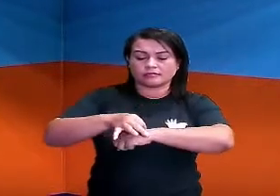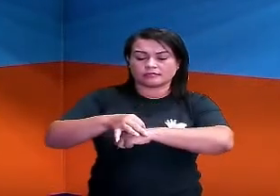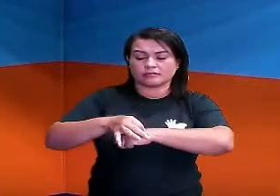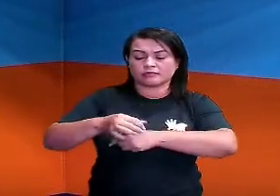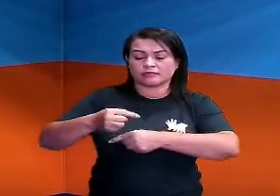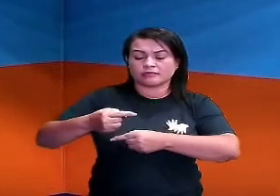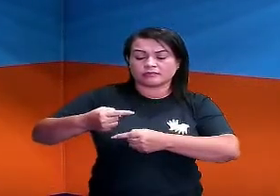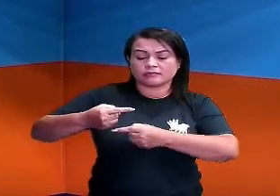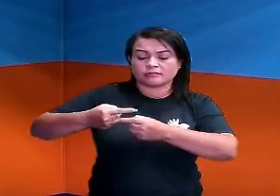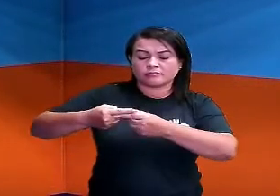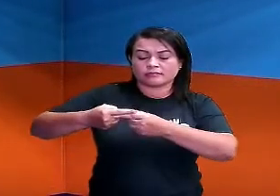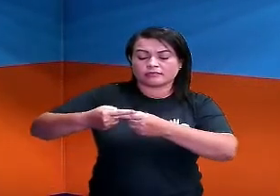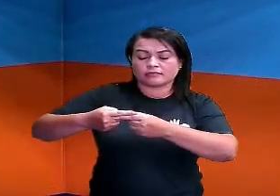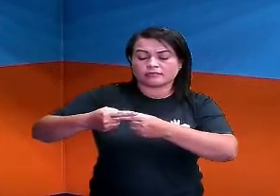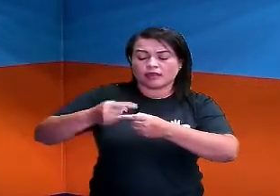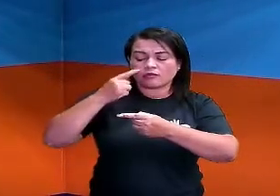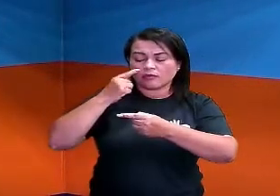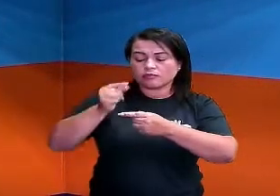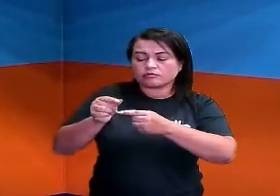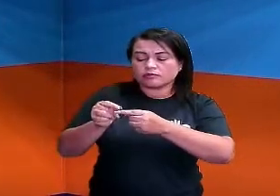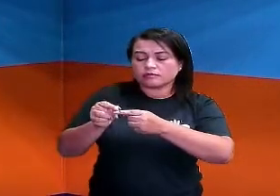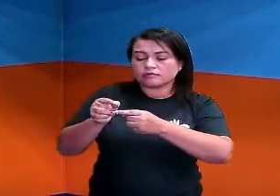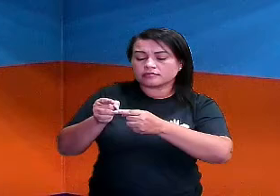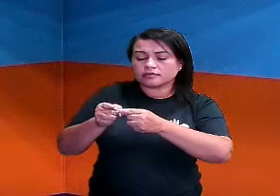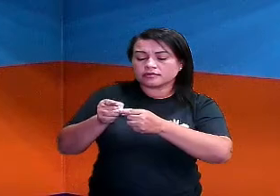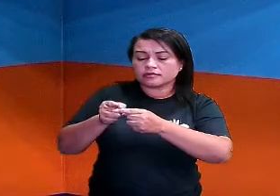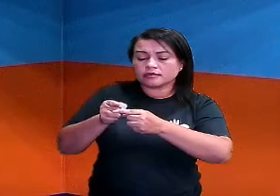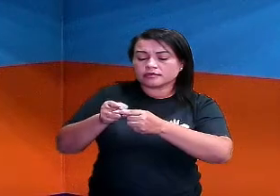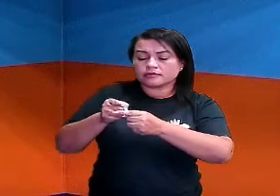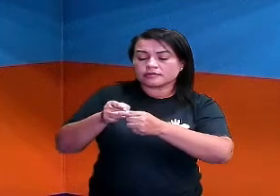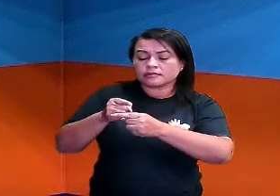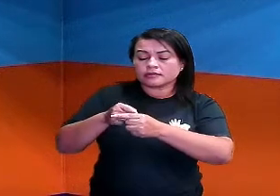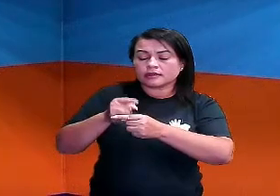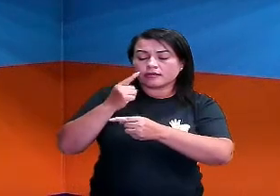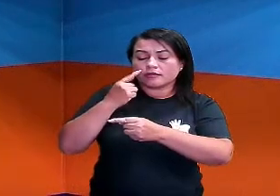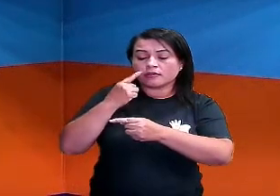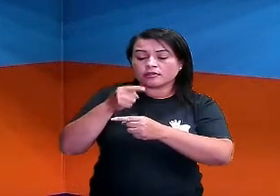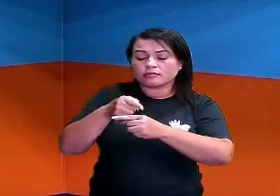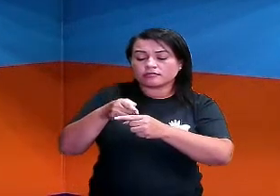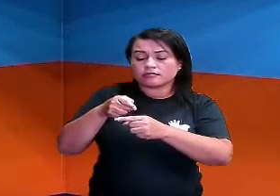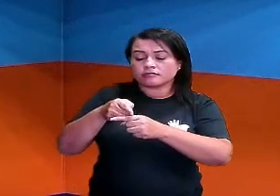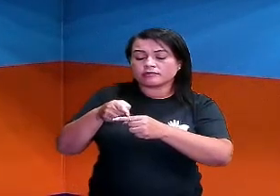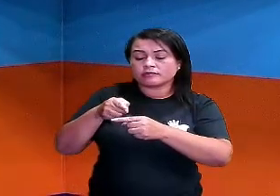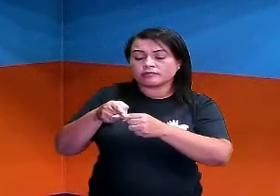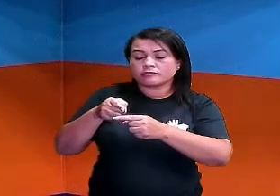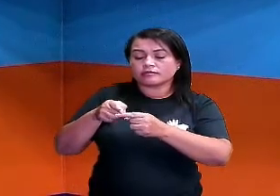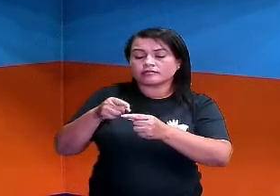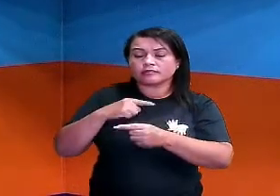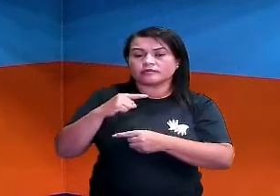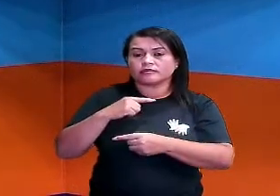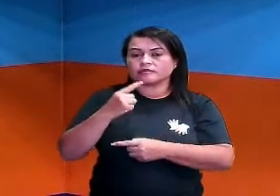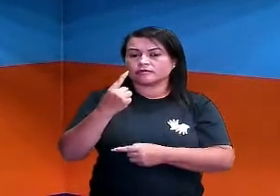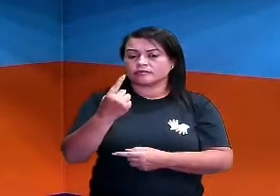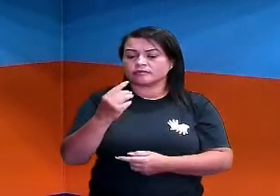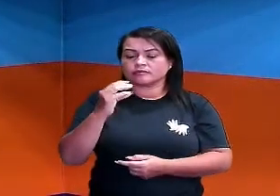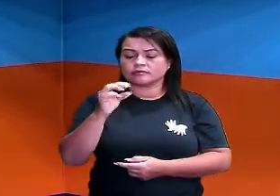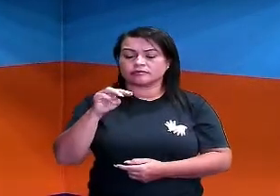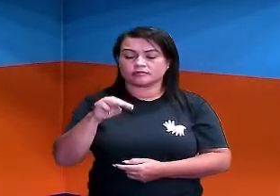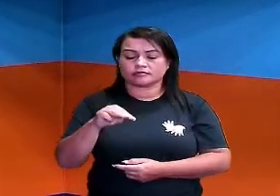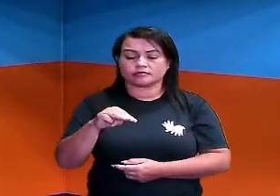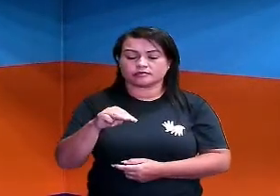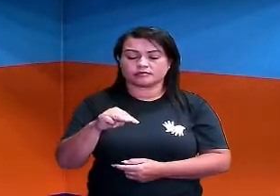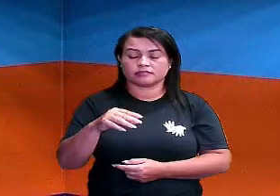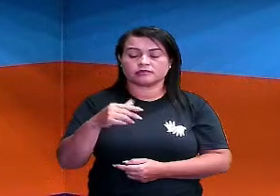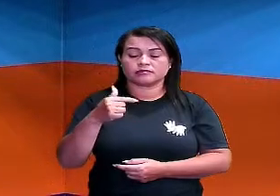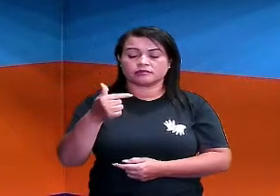desse significa um centímetro. Por exemplo, do 0 até 1, eu tenho 1 centímetro. Depois eu